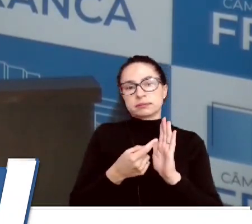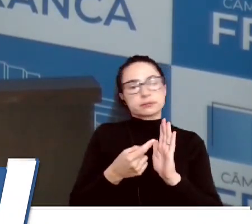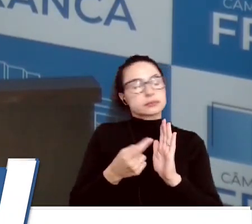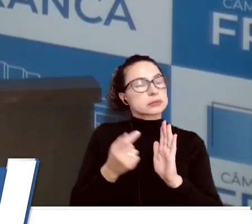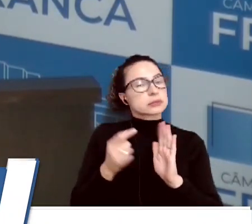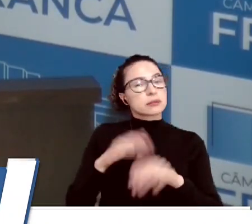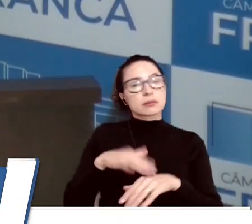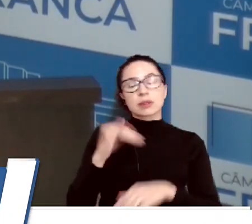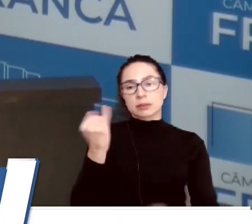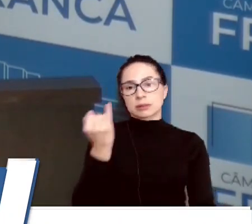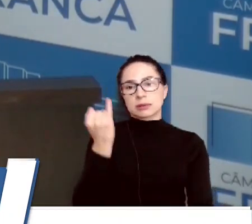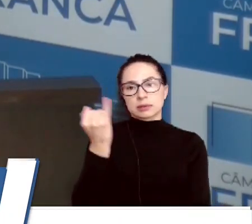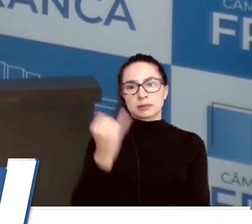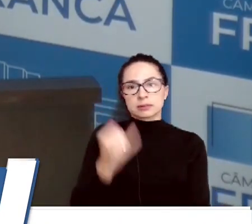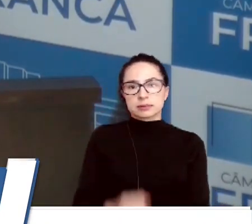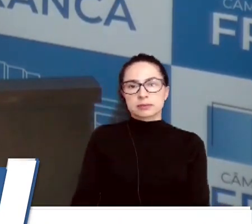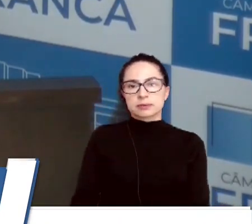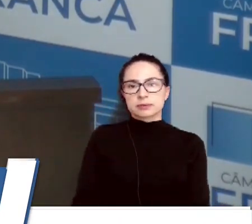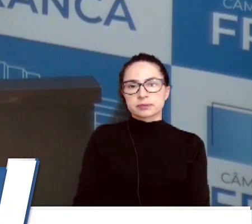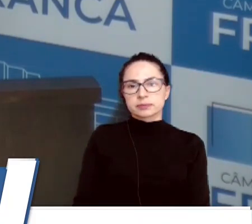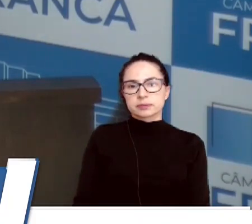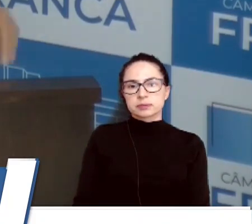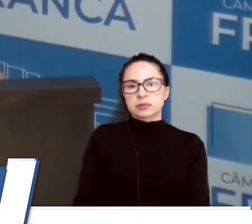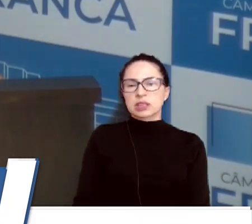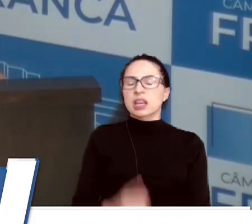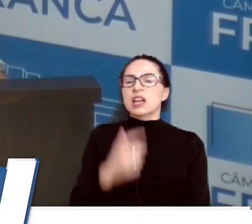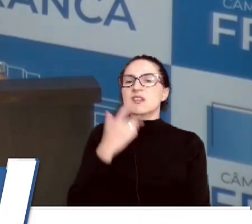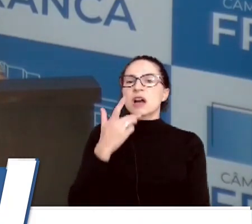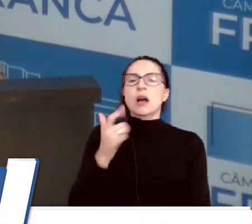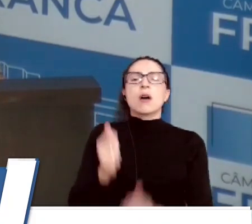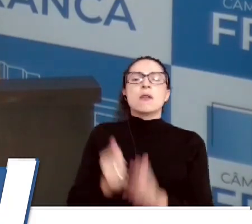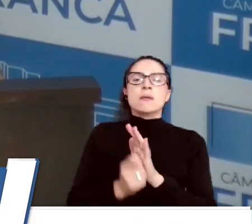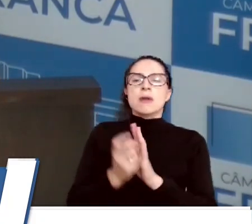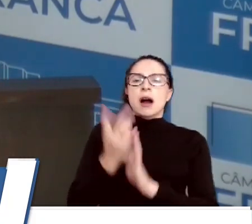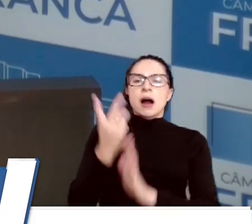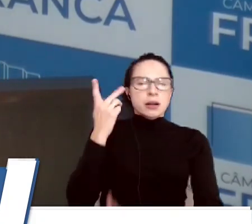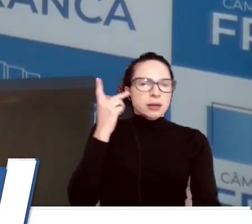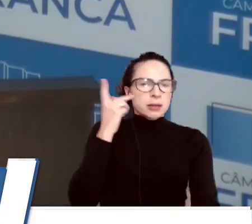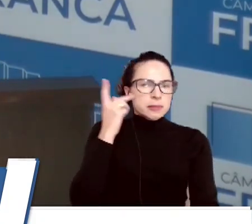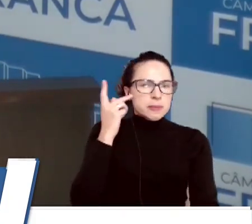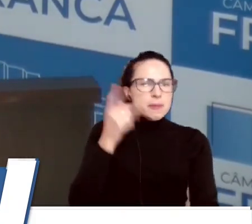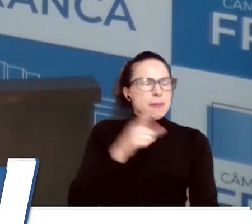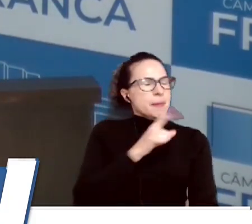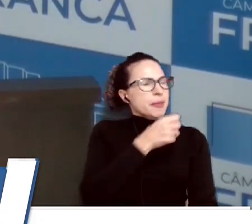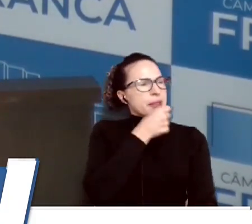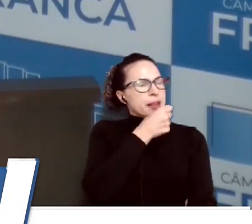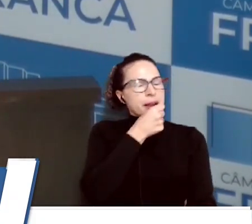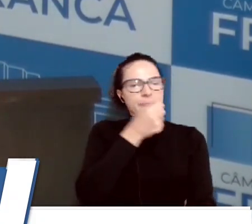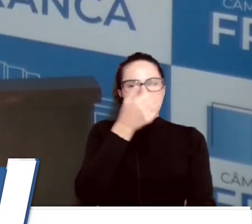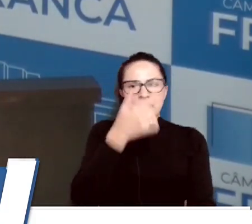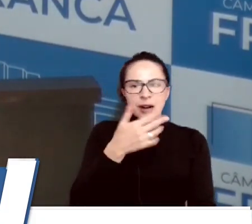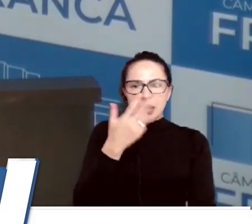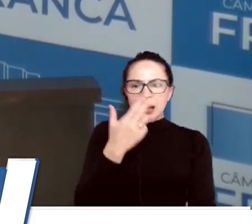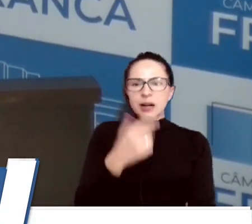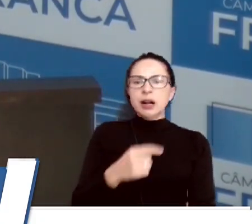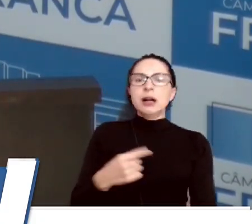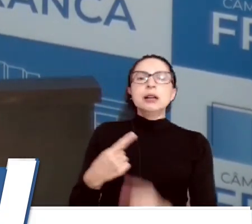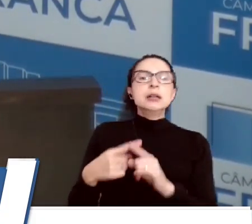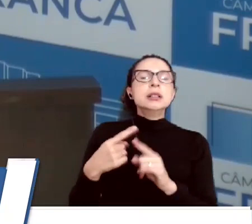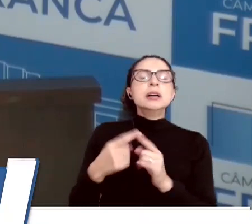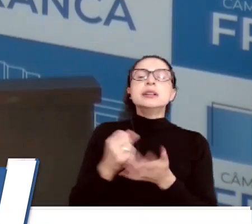coisa, está dizendo que foi várias vezes a São Paulo, como disse ainda há pouco numa entrevista. Por que não